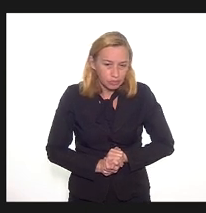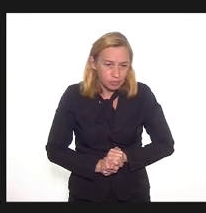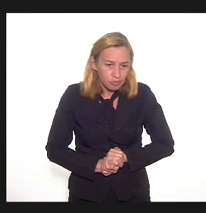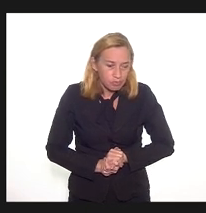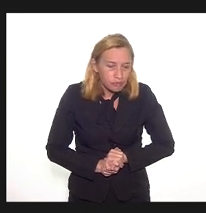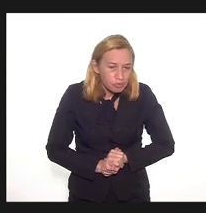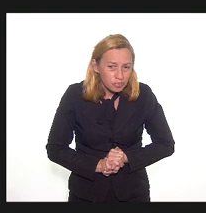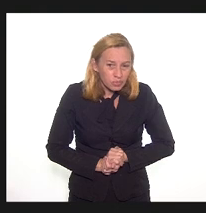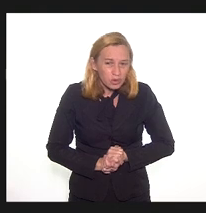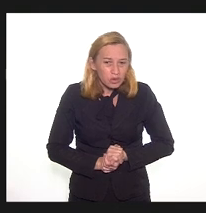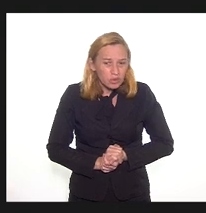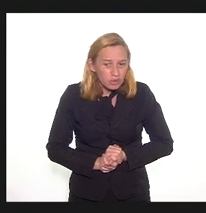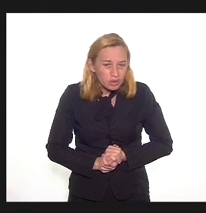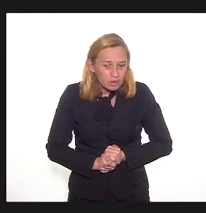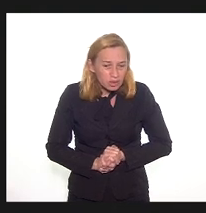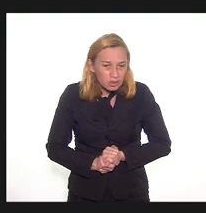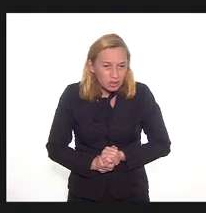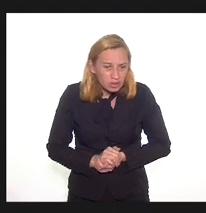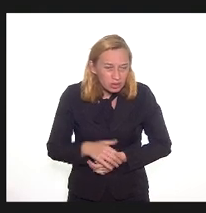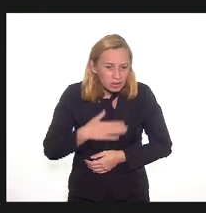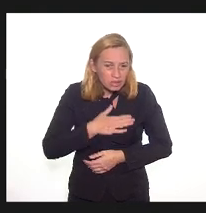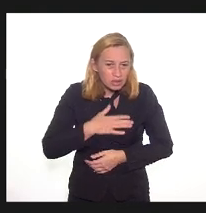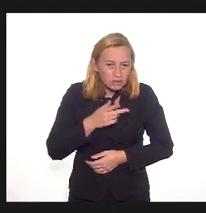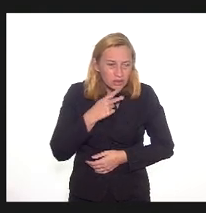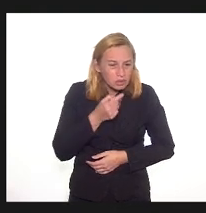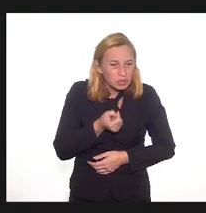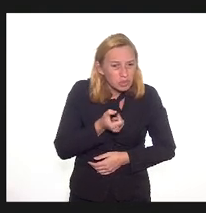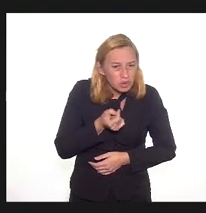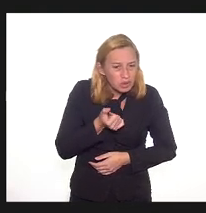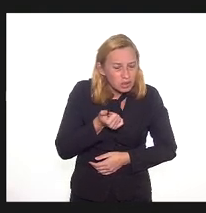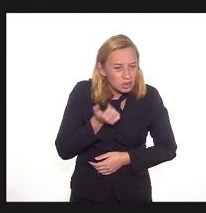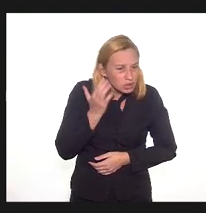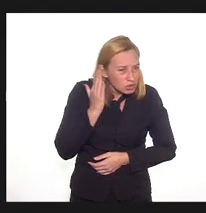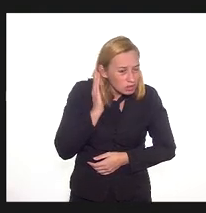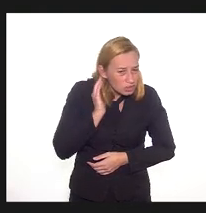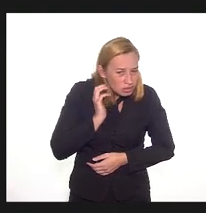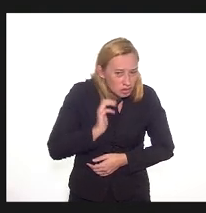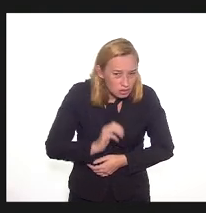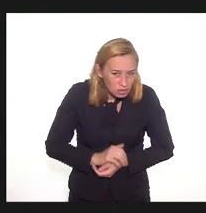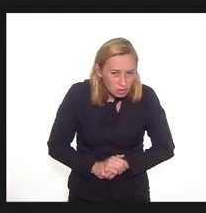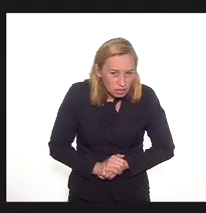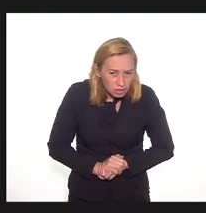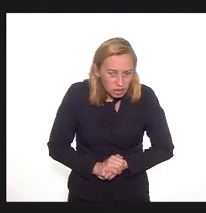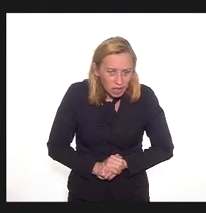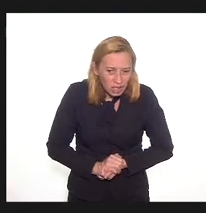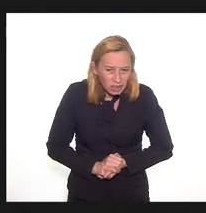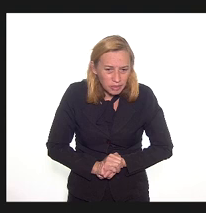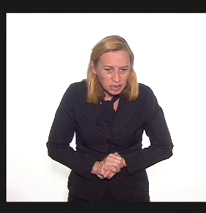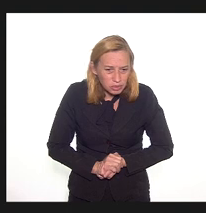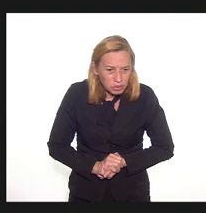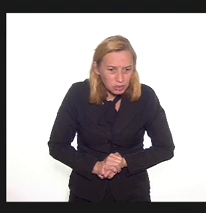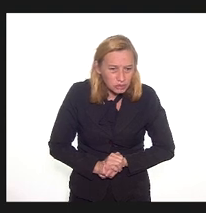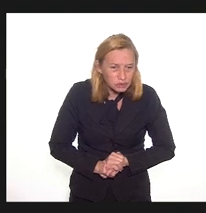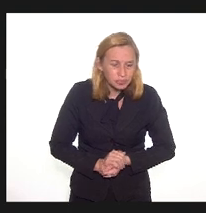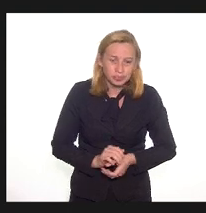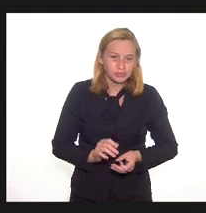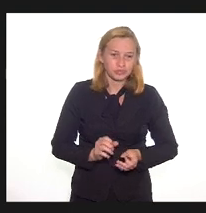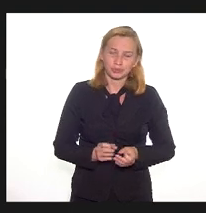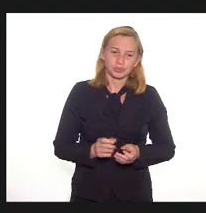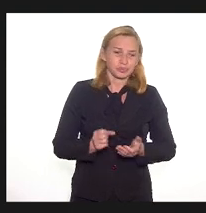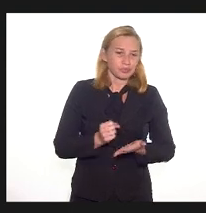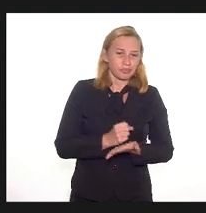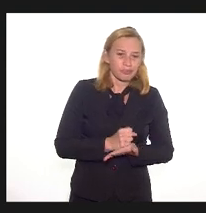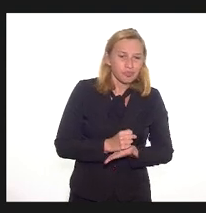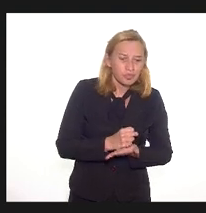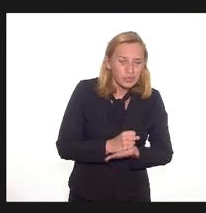Como o Pedro colocou, eu vou destacar aqui um pouquinho sobre a forma de tratação. Tá? Eu tentei simplificar bastante esse slide,